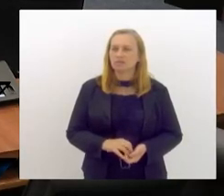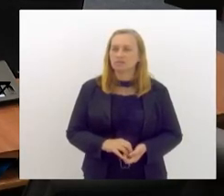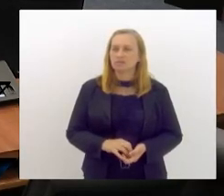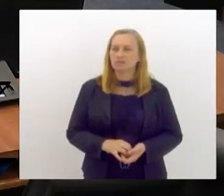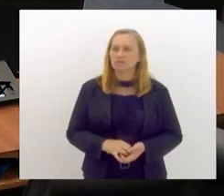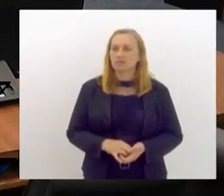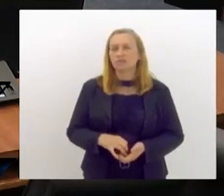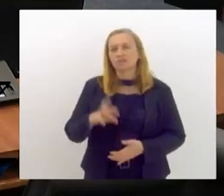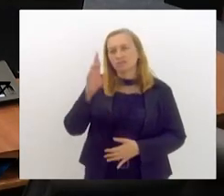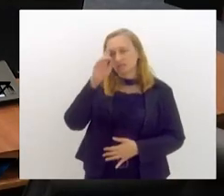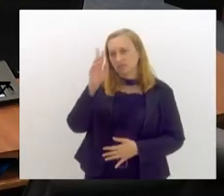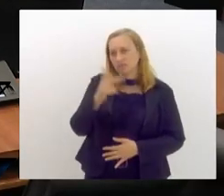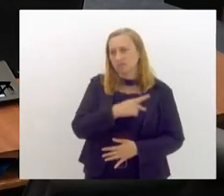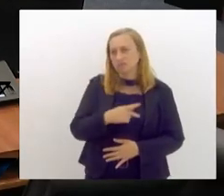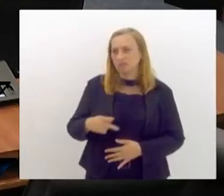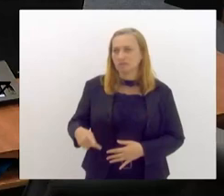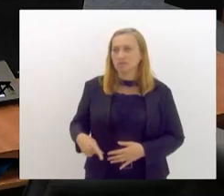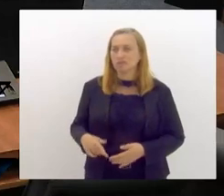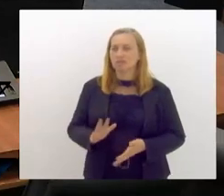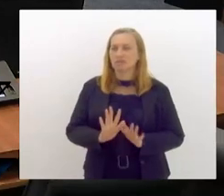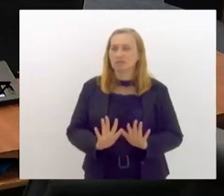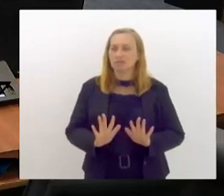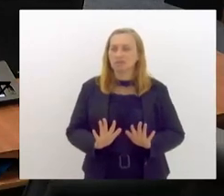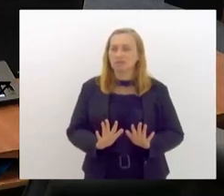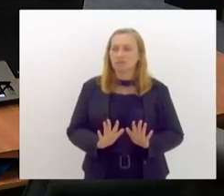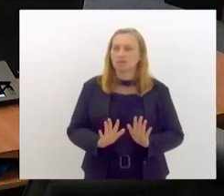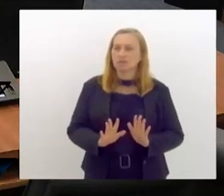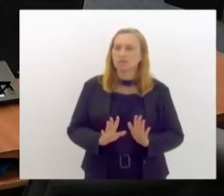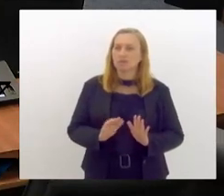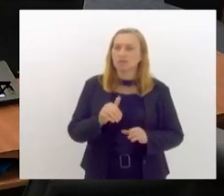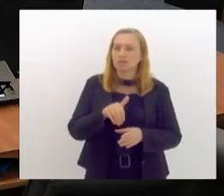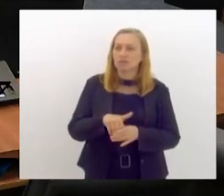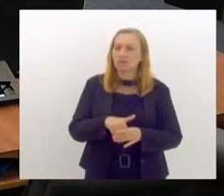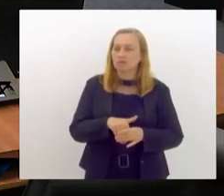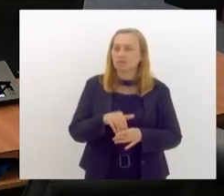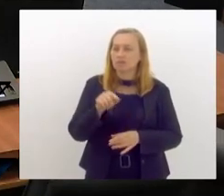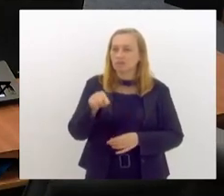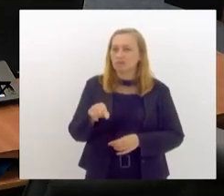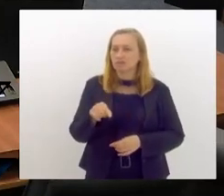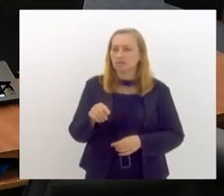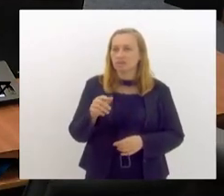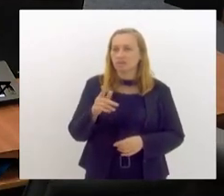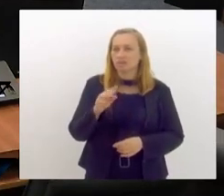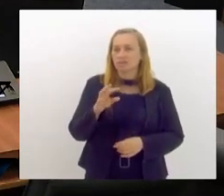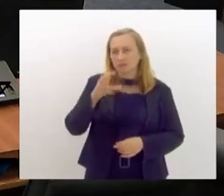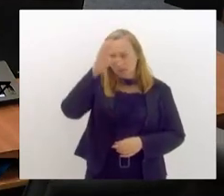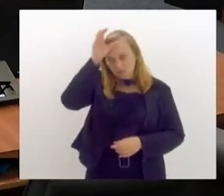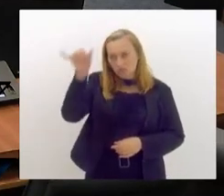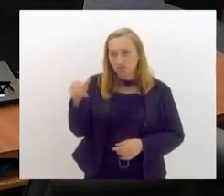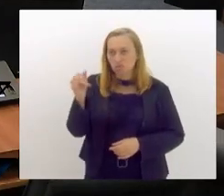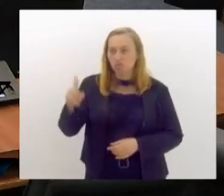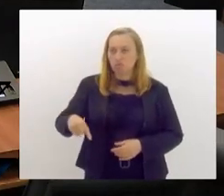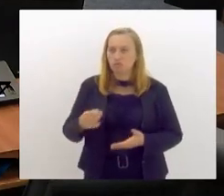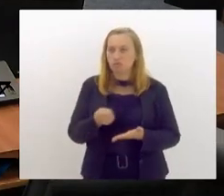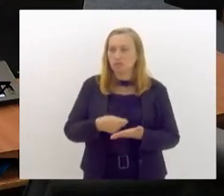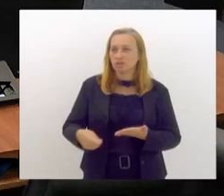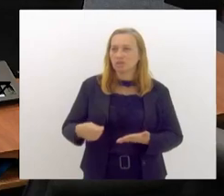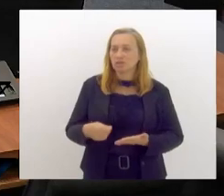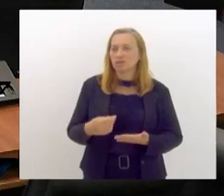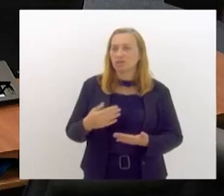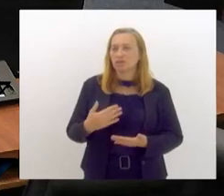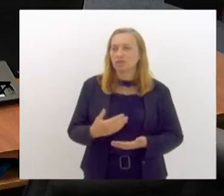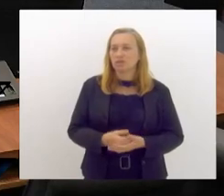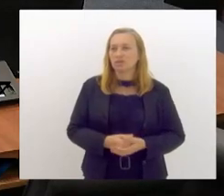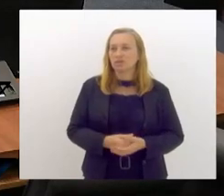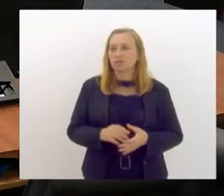Presidente, é uma honra furar a fila. Presidente, olha só, quem anotou aqui na hora foi a tia Ju aqui. É uma honra. Eu posso anotar seu nome agora. Obrigado pela deferência de